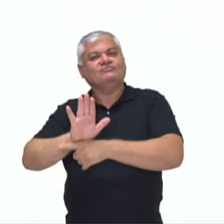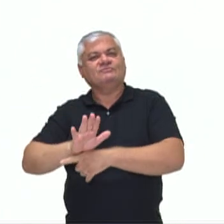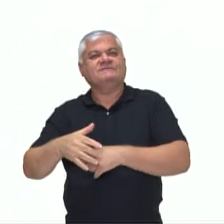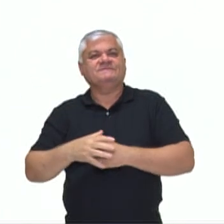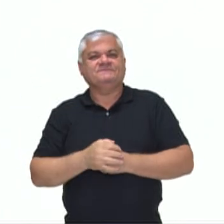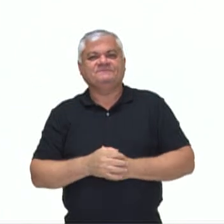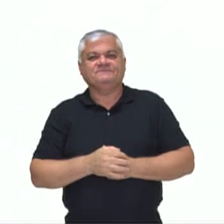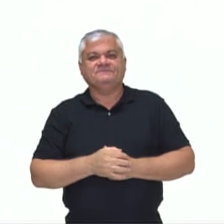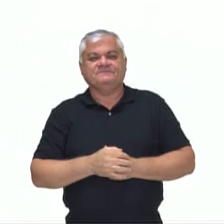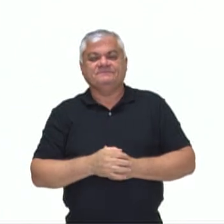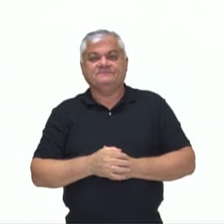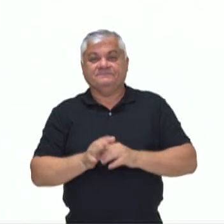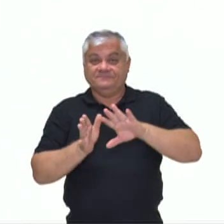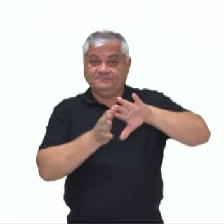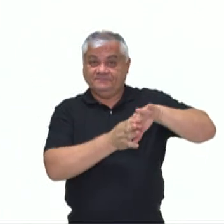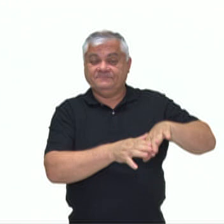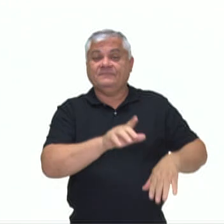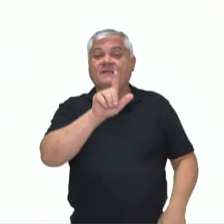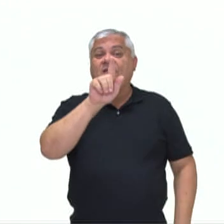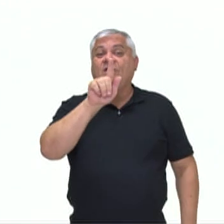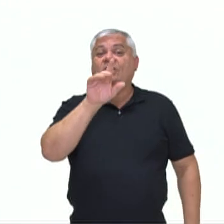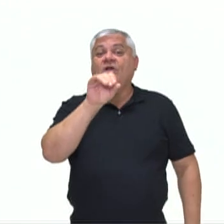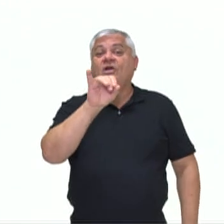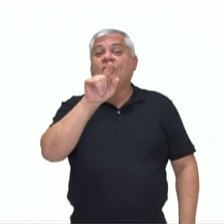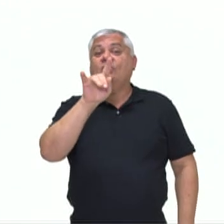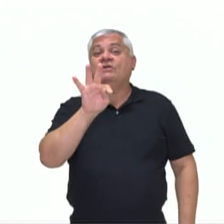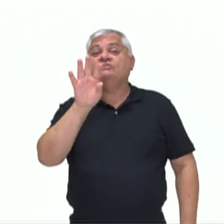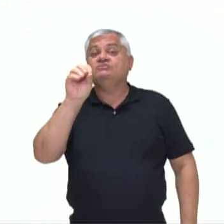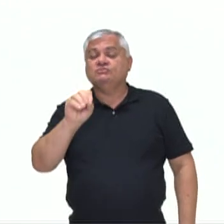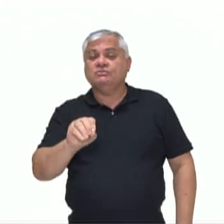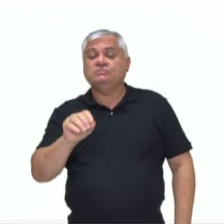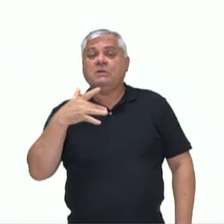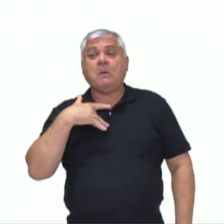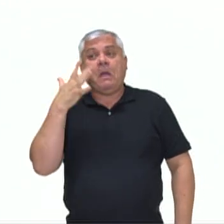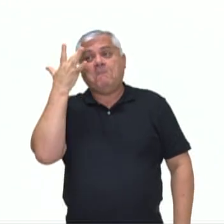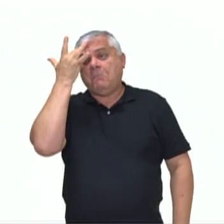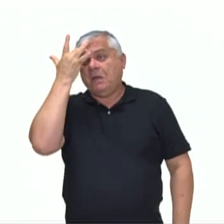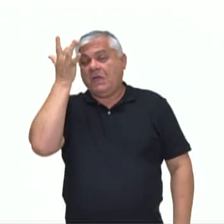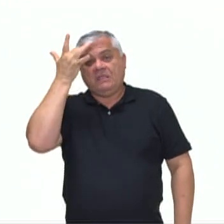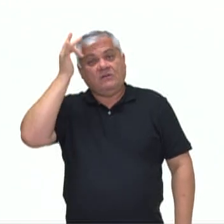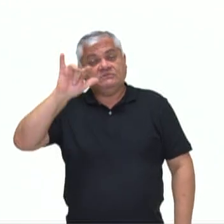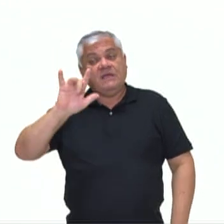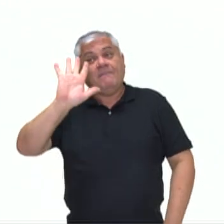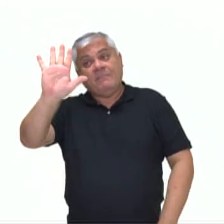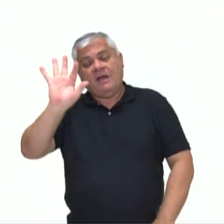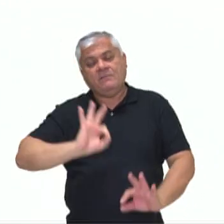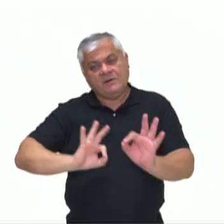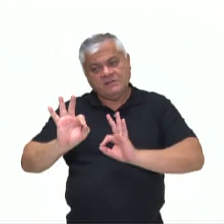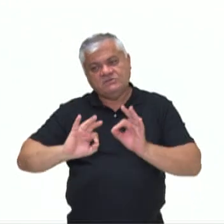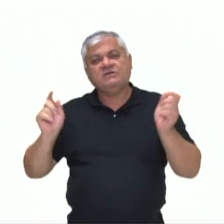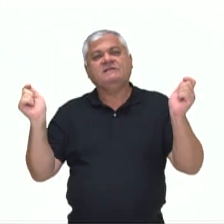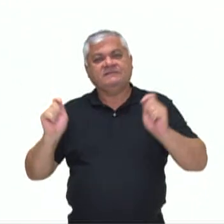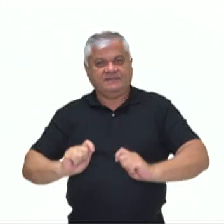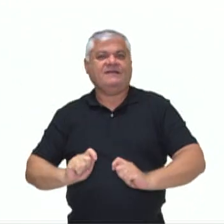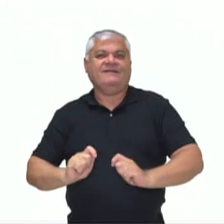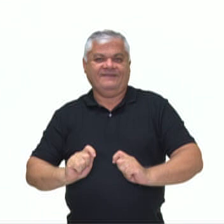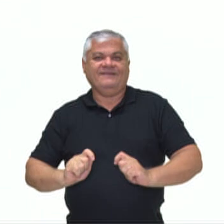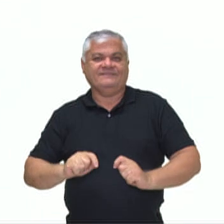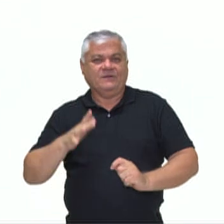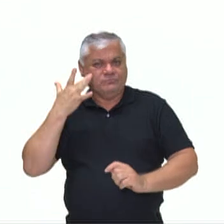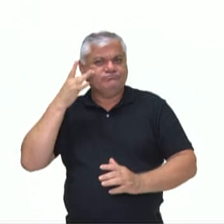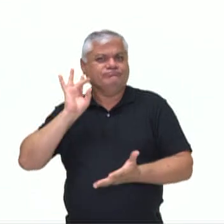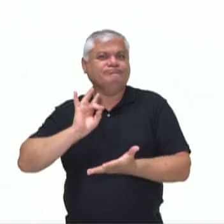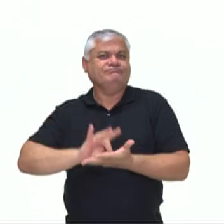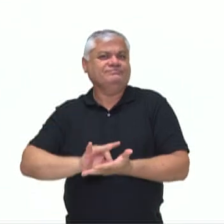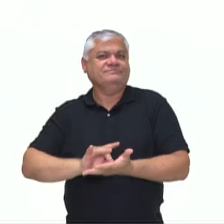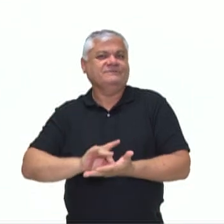going to? Bom, ninguém sabe o dia de amanhã, mas ainda podemos planejar. O going to expressa uma certeza ou decisão